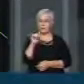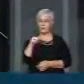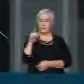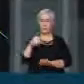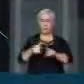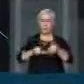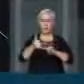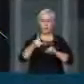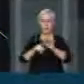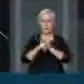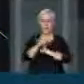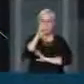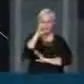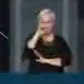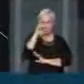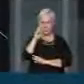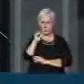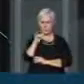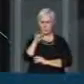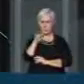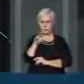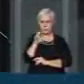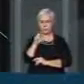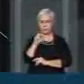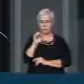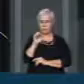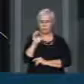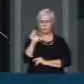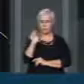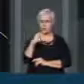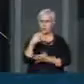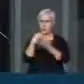Youssef e recebeu milhões de reais da Secretaria.